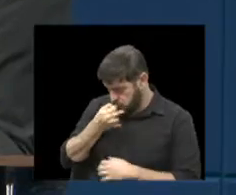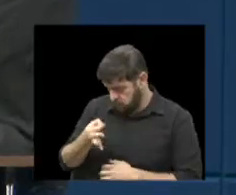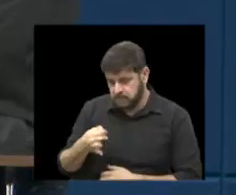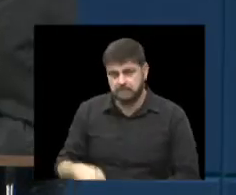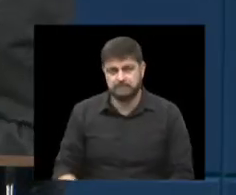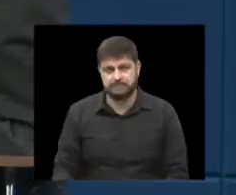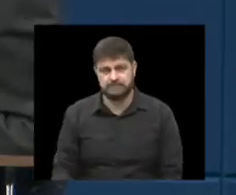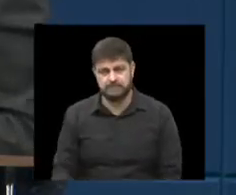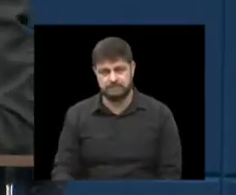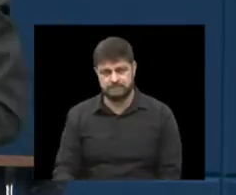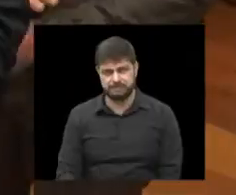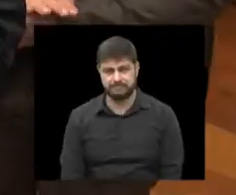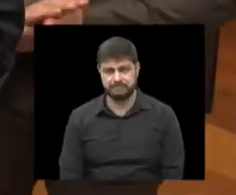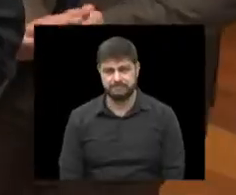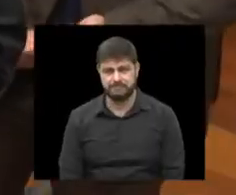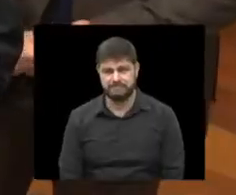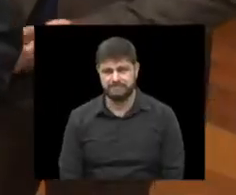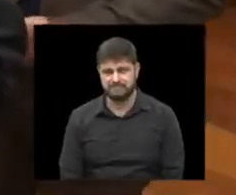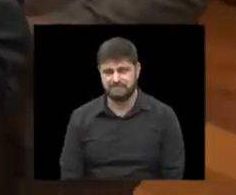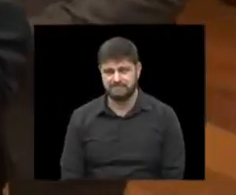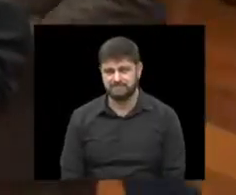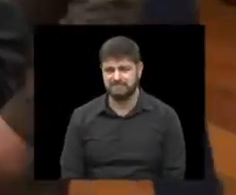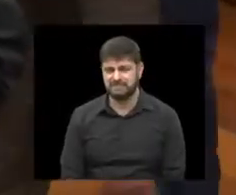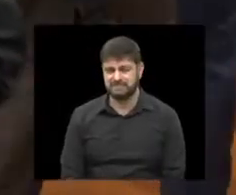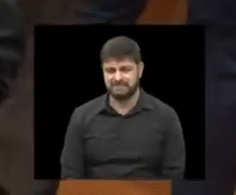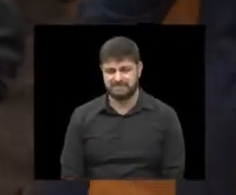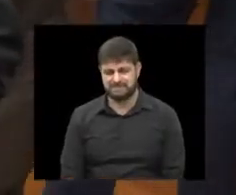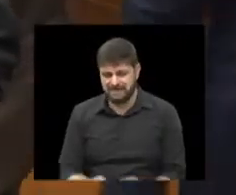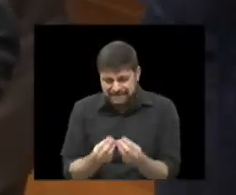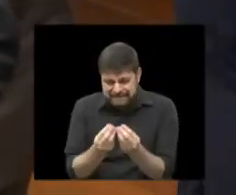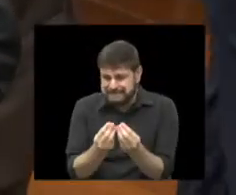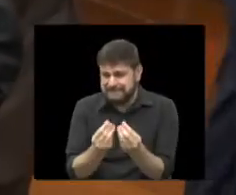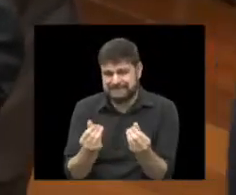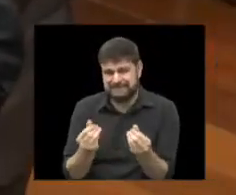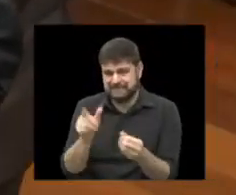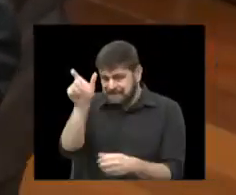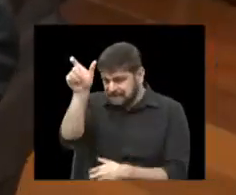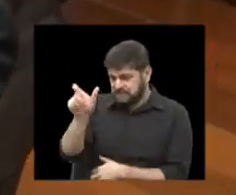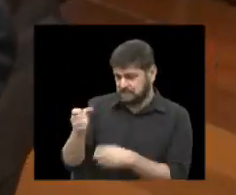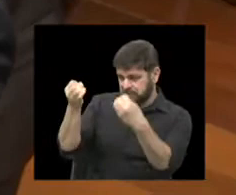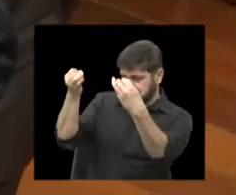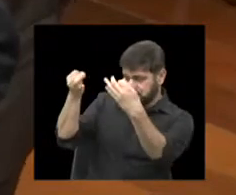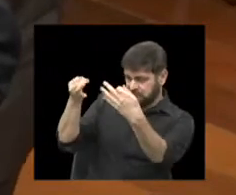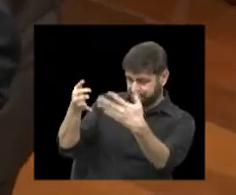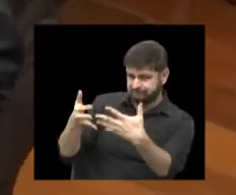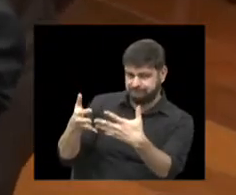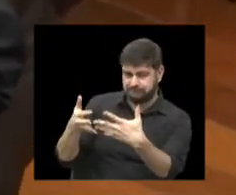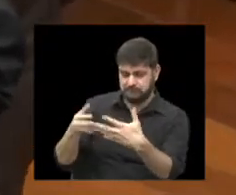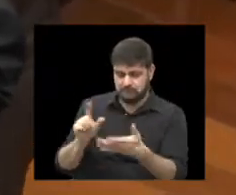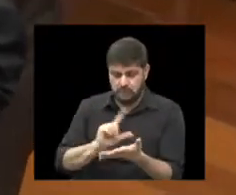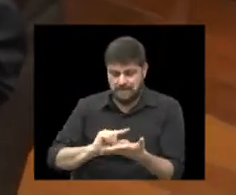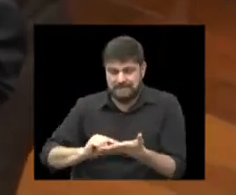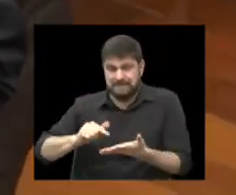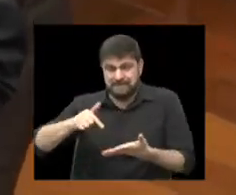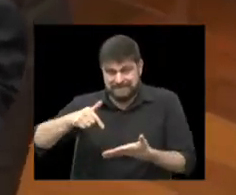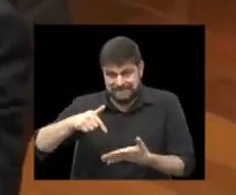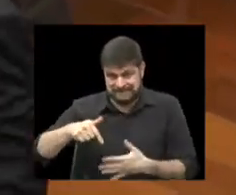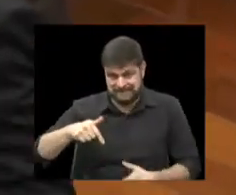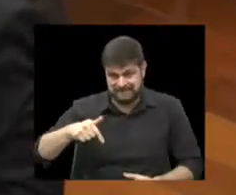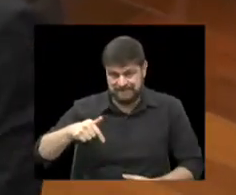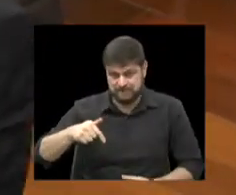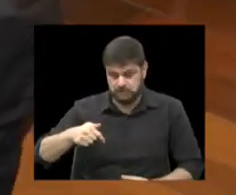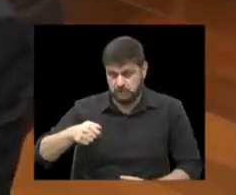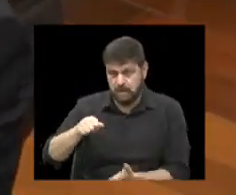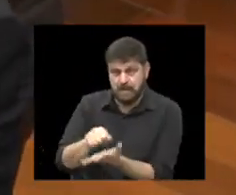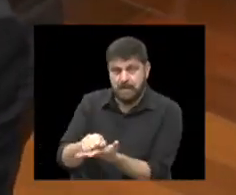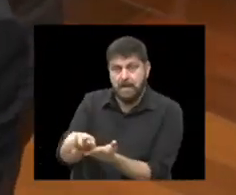O que esse ponto especificamente que Vossa Senhoria colocou, o artigo 7º, né, que estabelece a